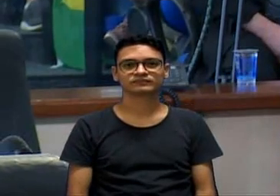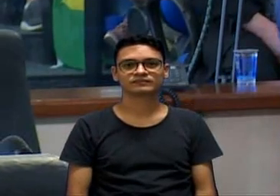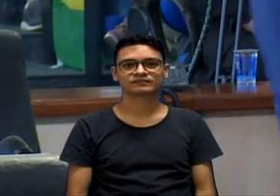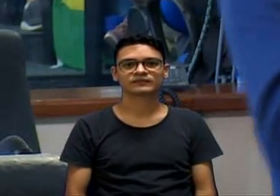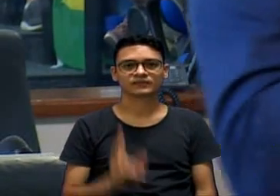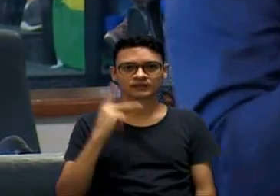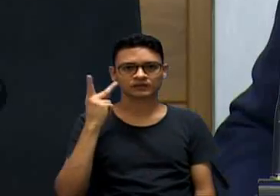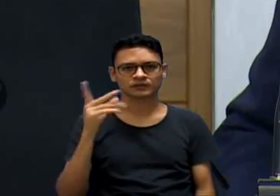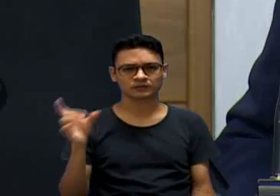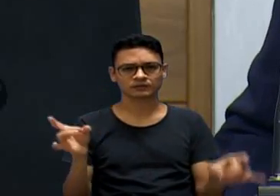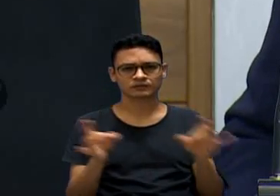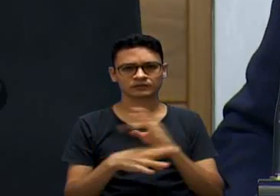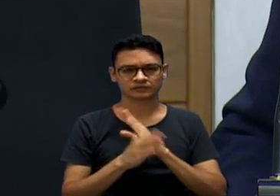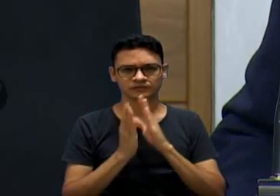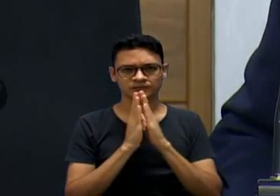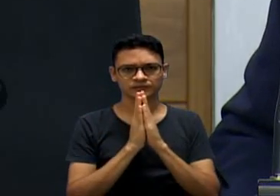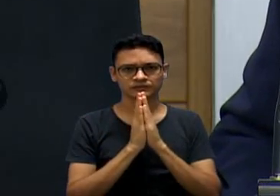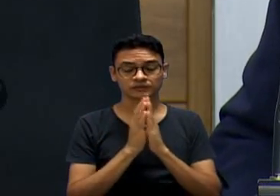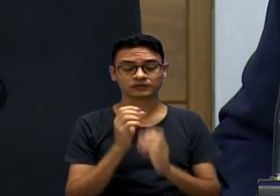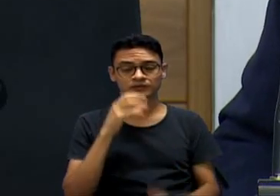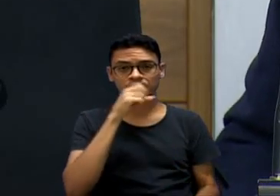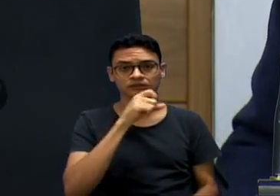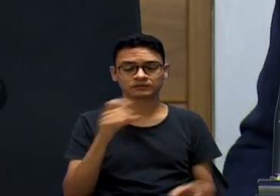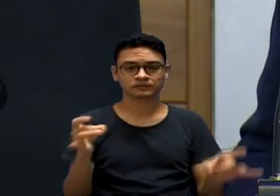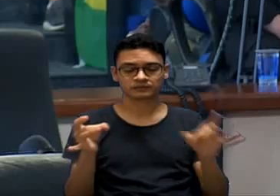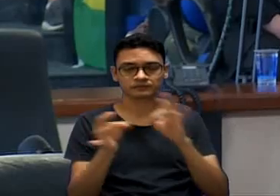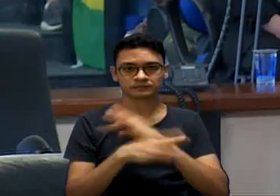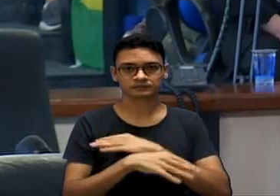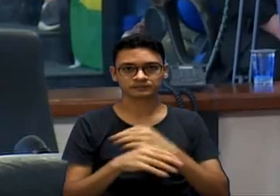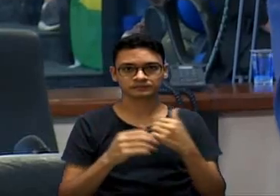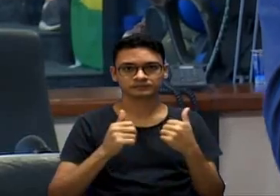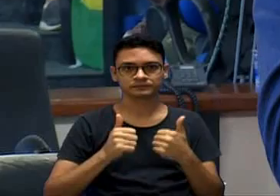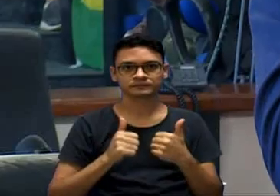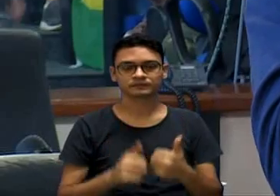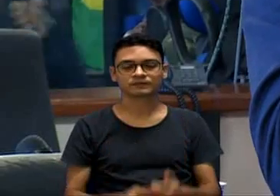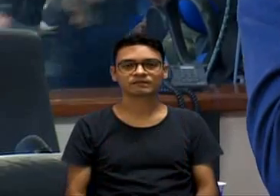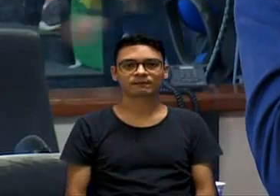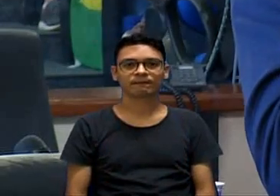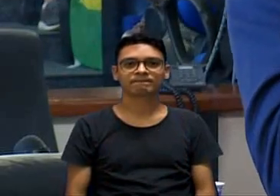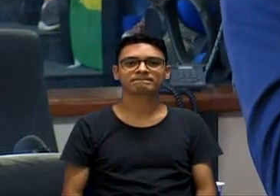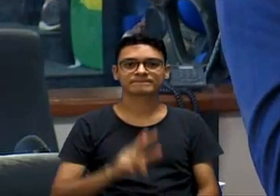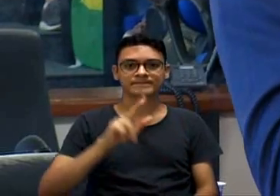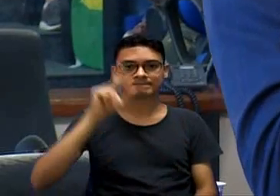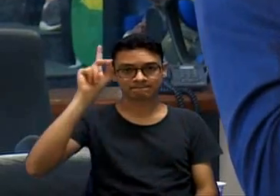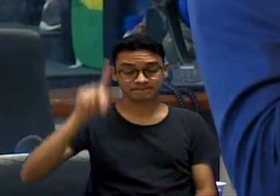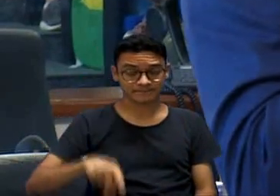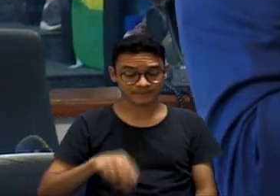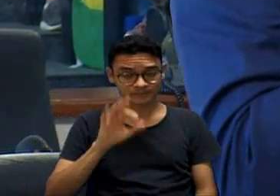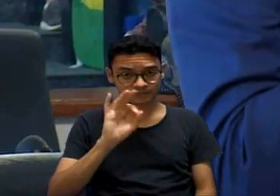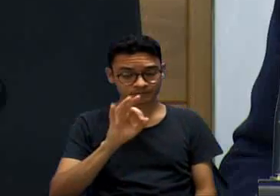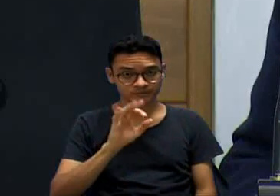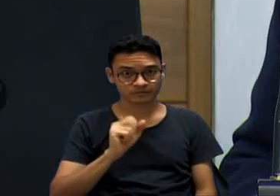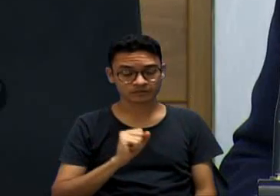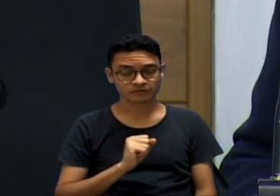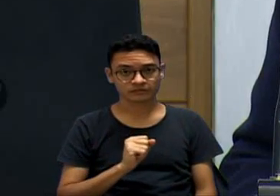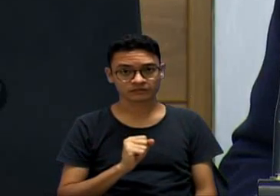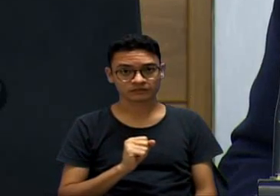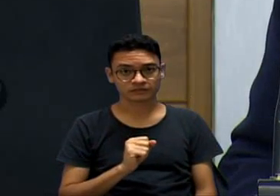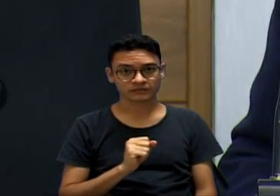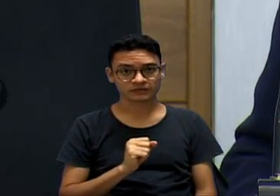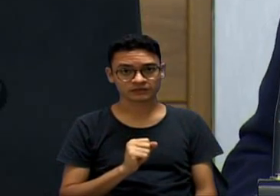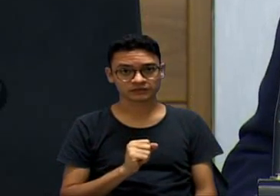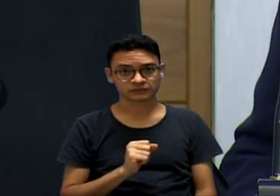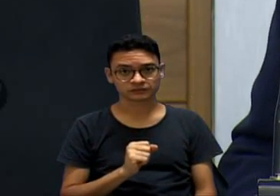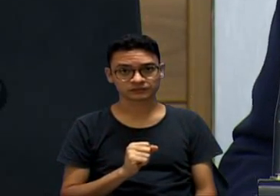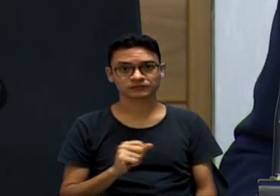Vereador, Vossa Excelência podia concluir, por favor? Está concluído. Eu só achei pessoal, que é um palco político. Vamos respeitar o nosso vereador que presidente, está na tribunal com a palavra, por favor. Quando